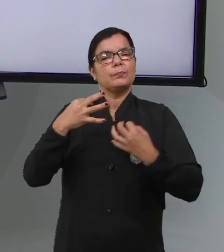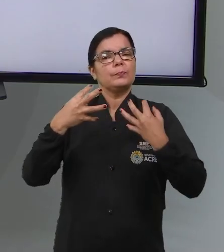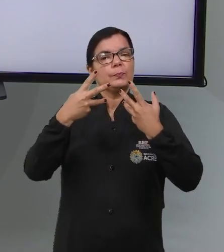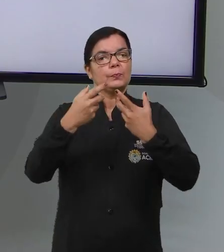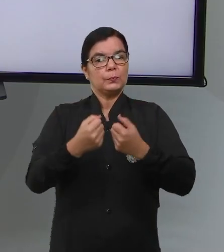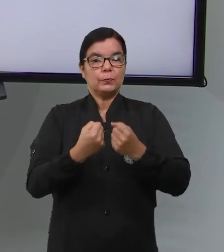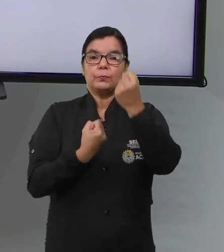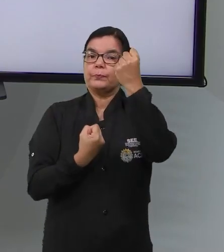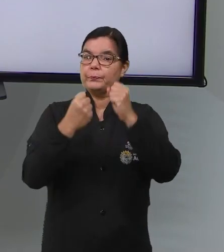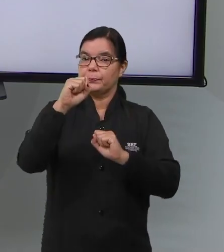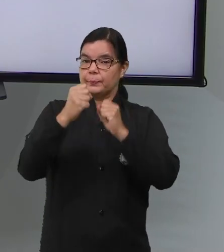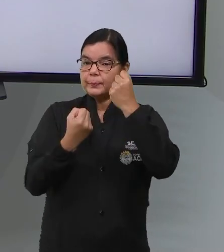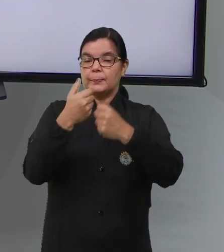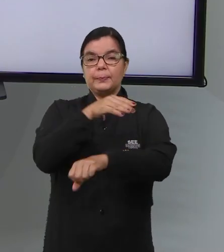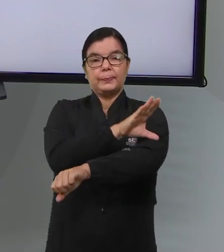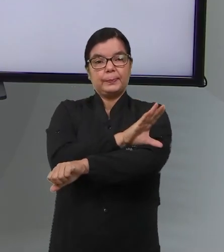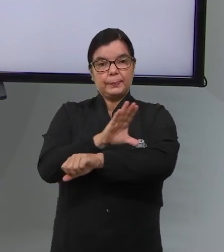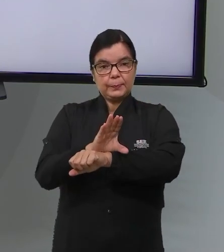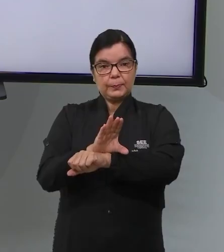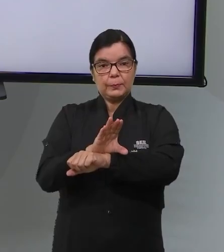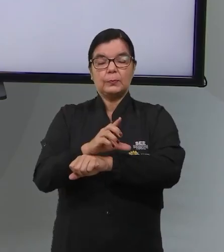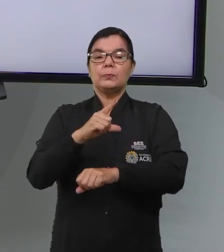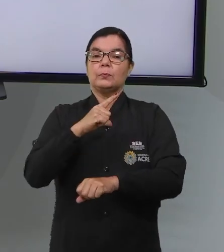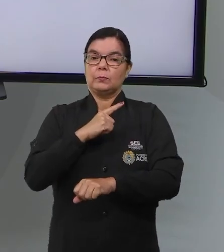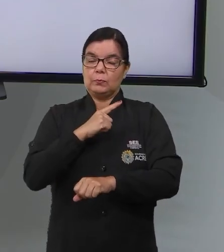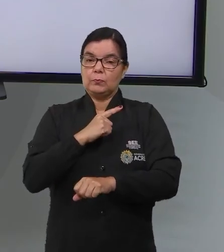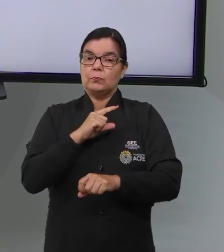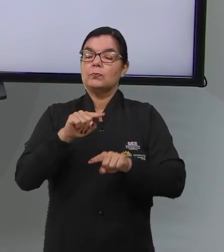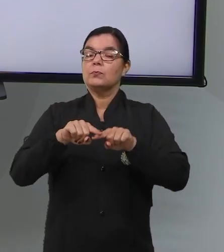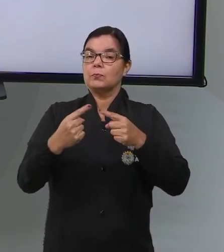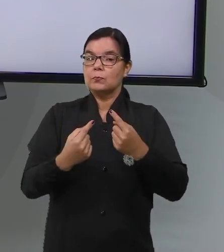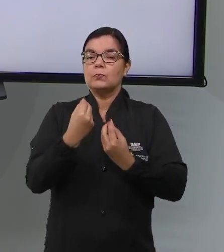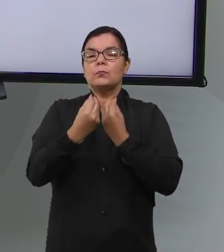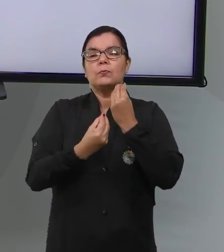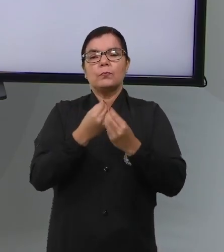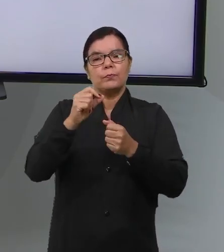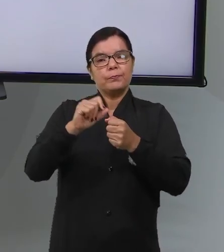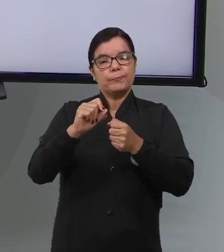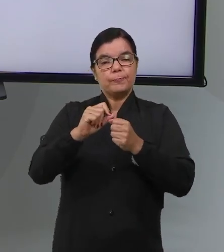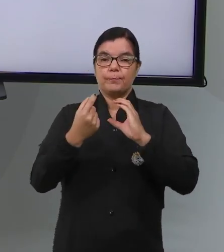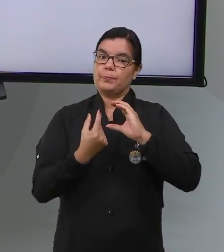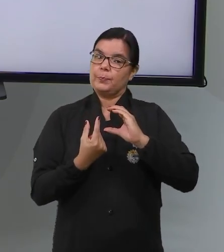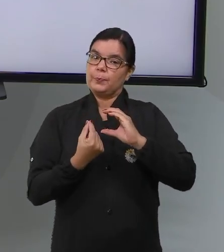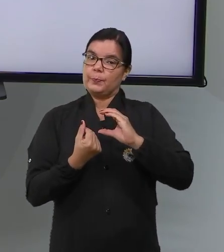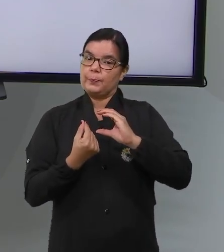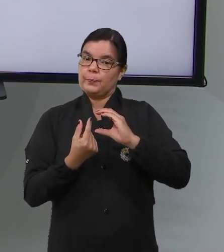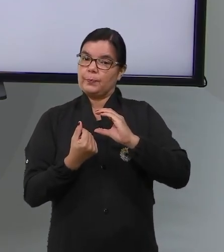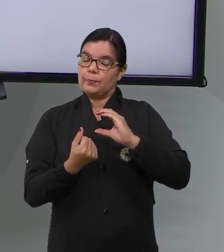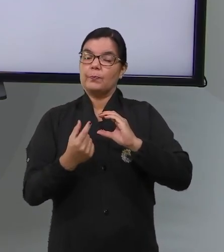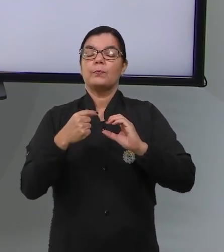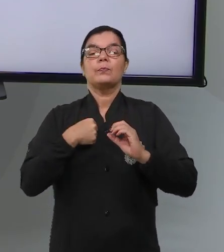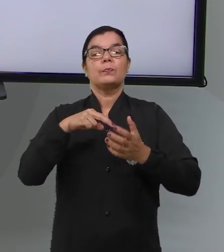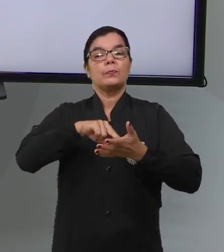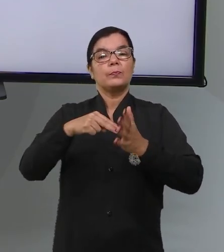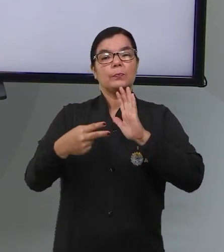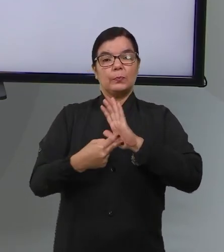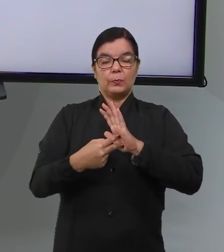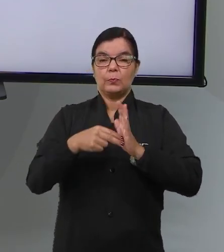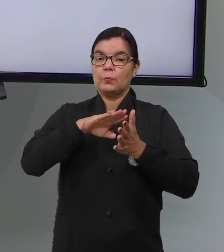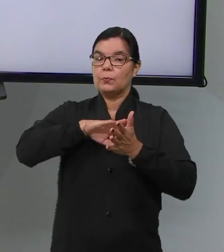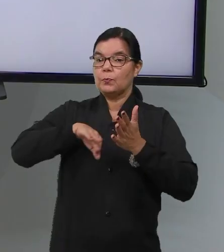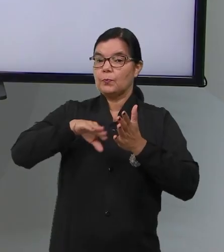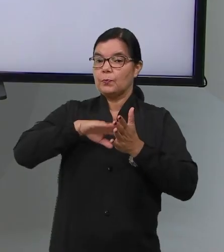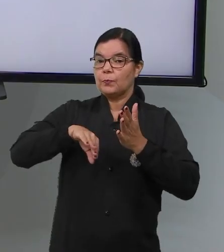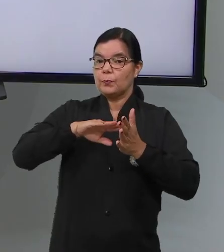uma indústria cultural agindo em prol do modo de produção capitalista, eu estou